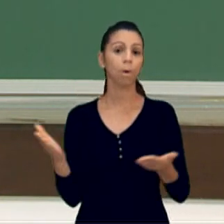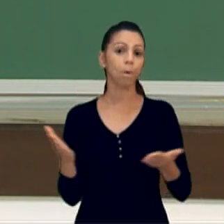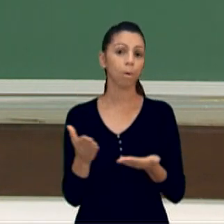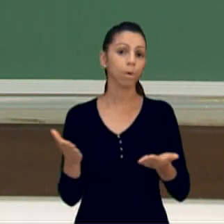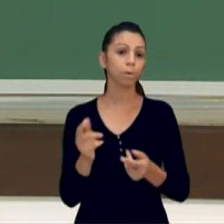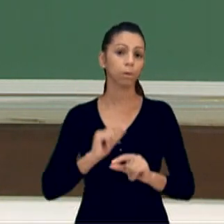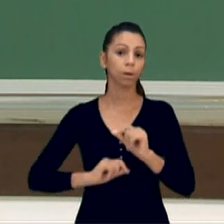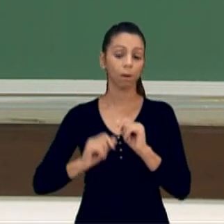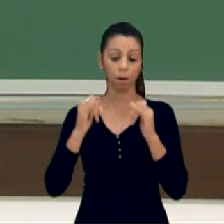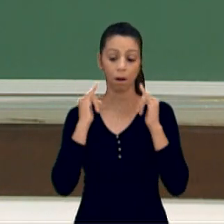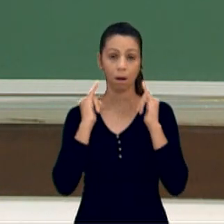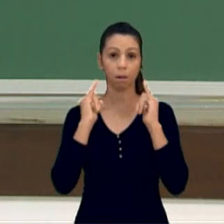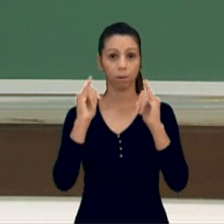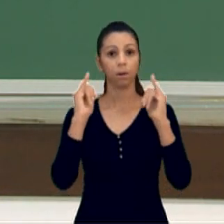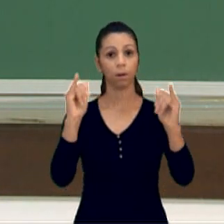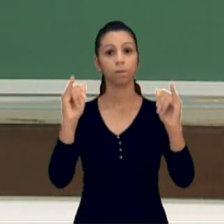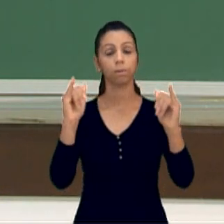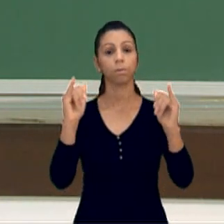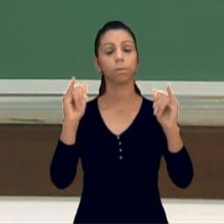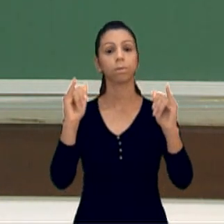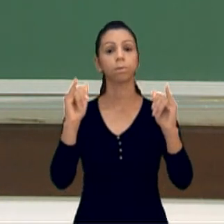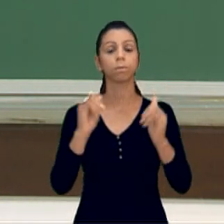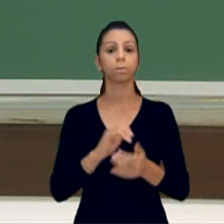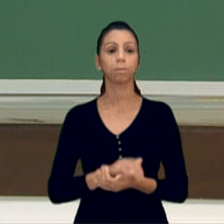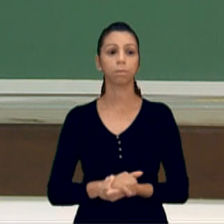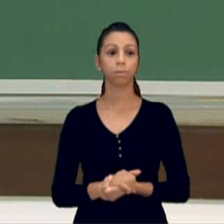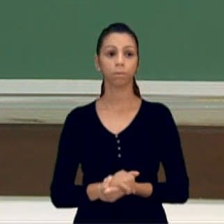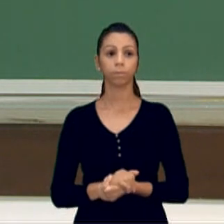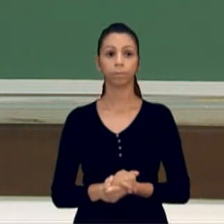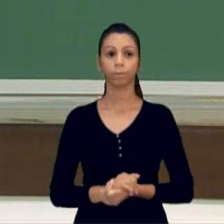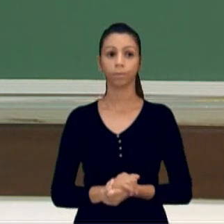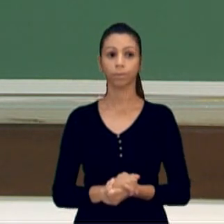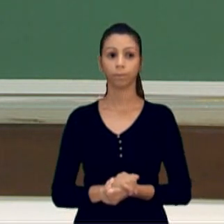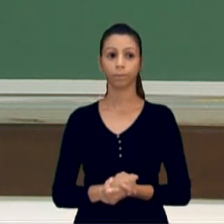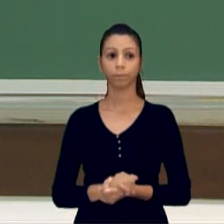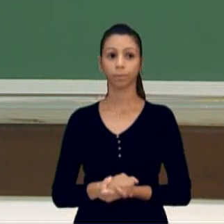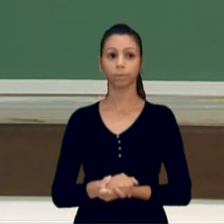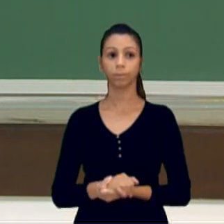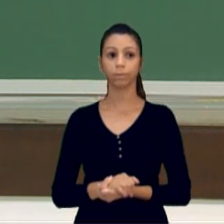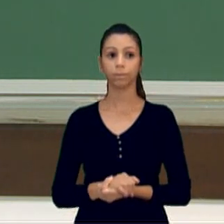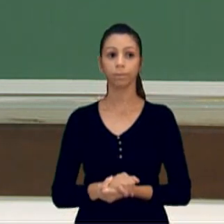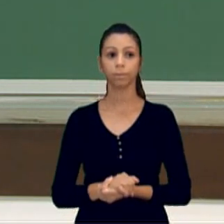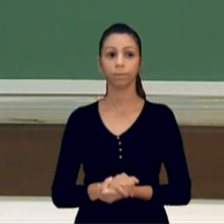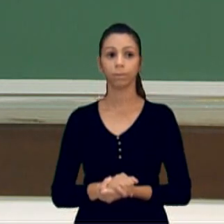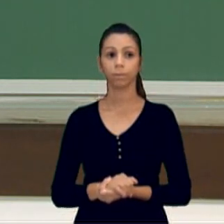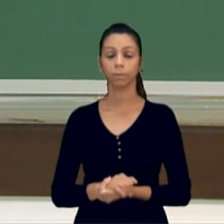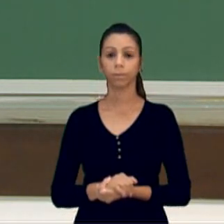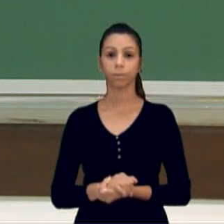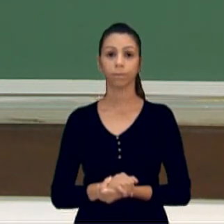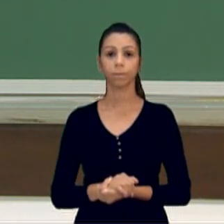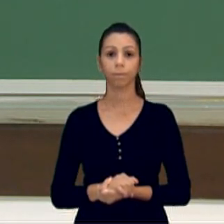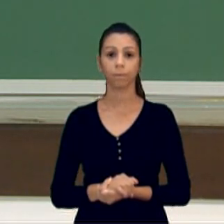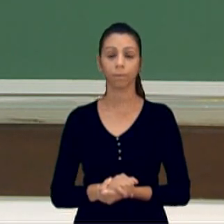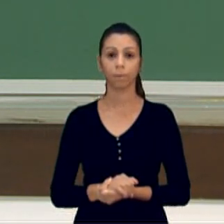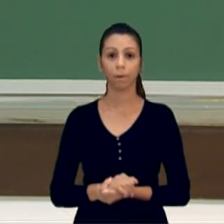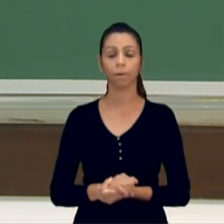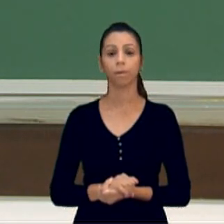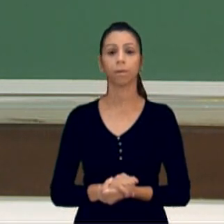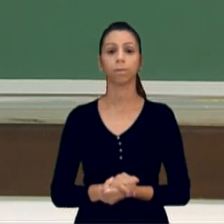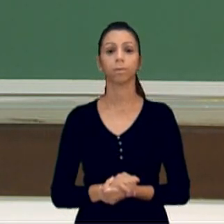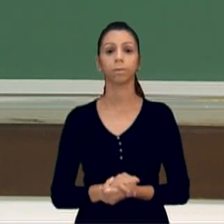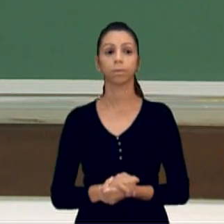publicitário, modal verbs novamente. Modal verbs a gente sempre vai estar retomando para vocês fixarem bem esse